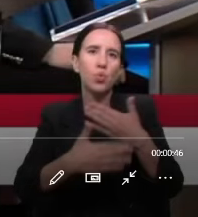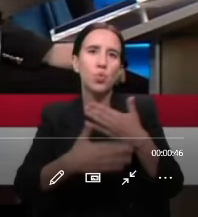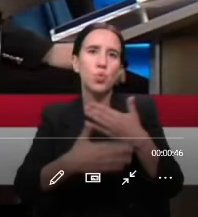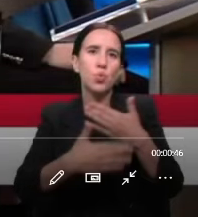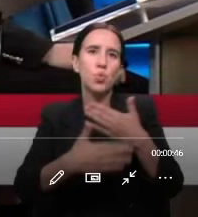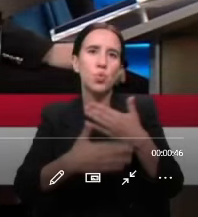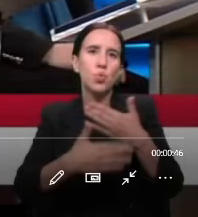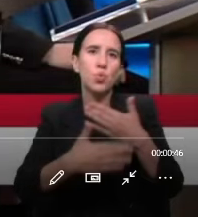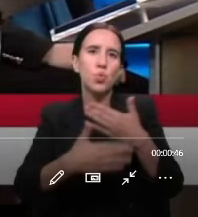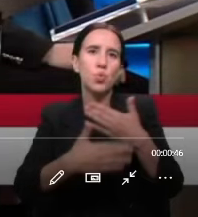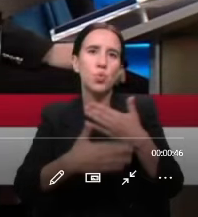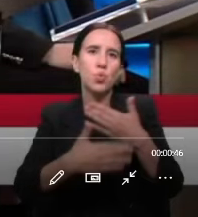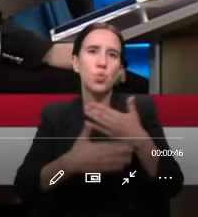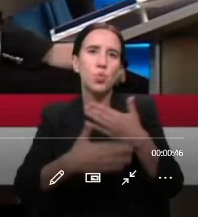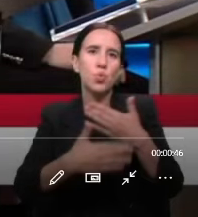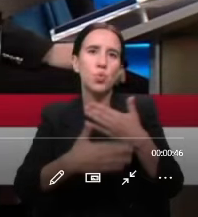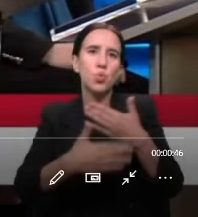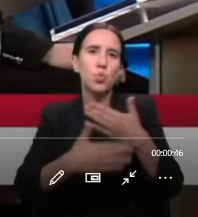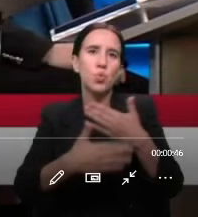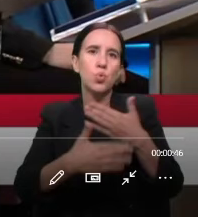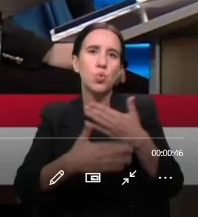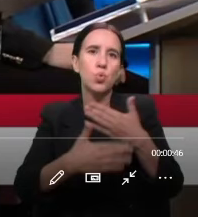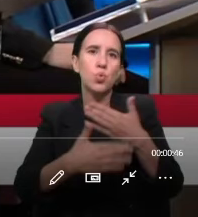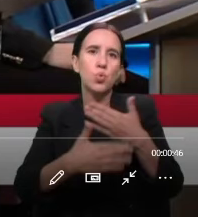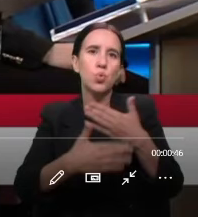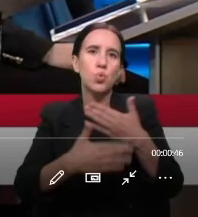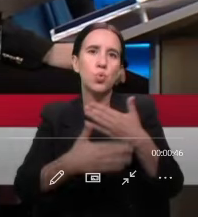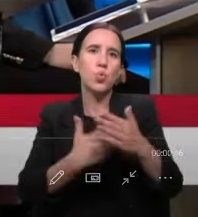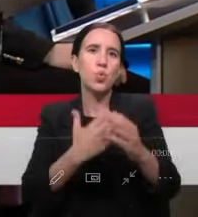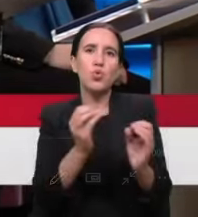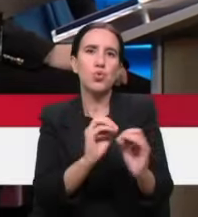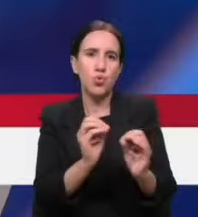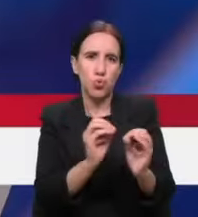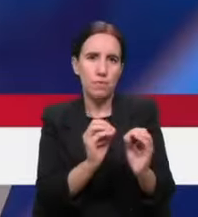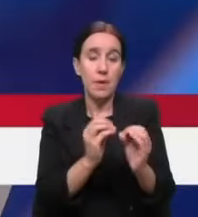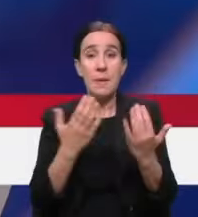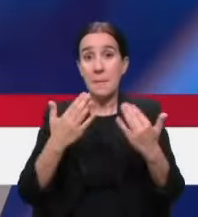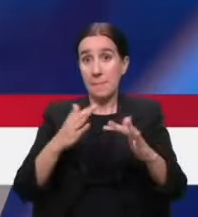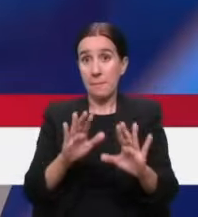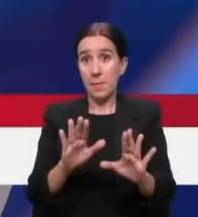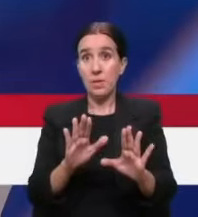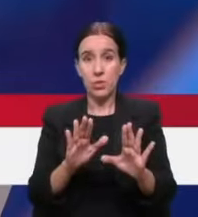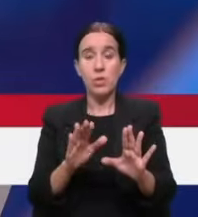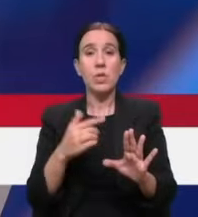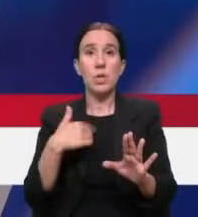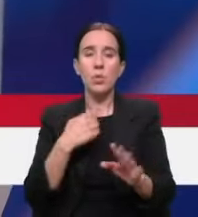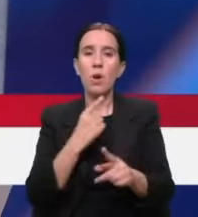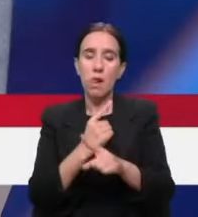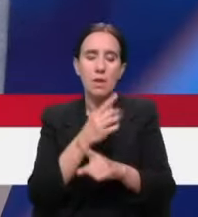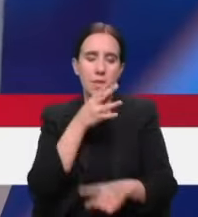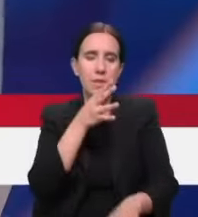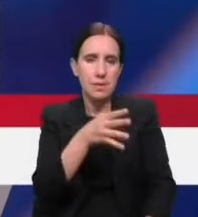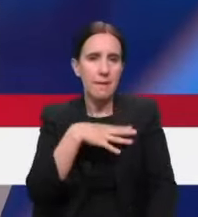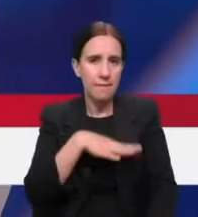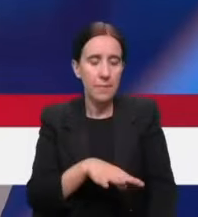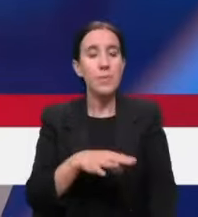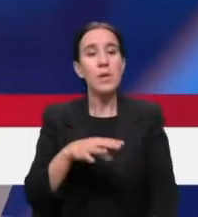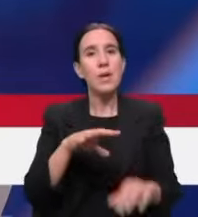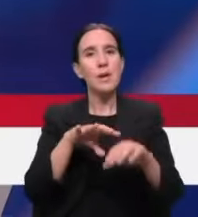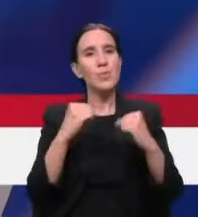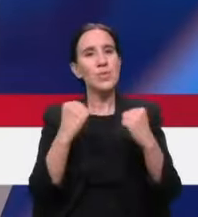resultou, mas o que ele queria era um modelo ainda mais extremado do que a União Soviética. Mas o que é que eu queria dizer? É uma sociedade de